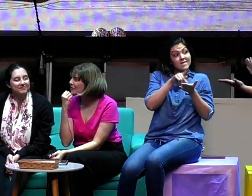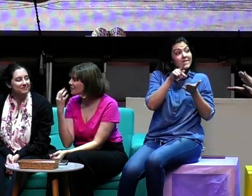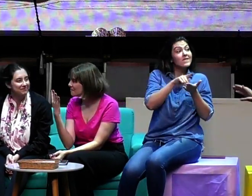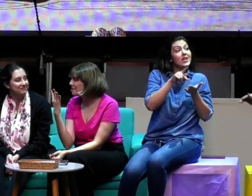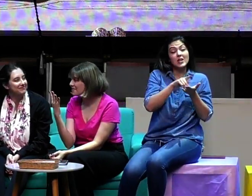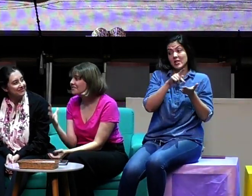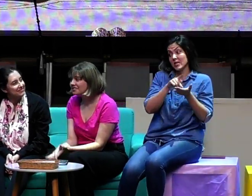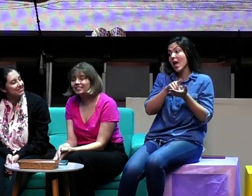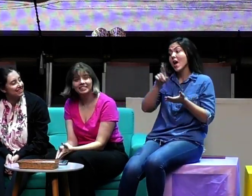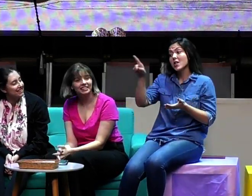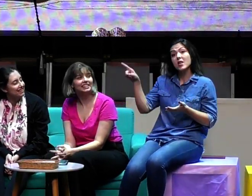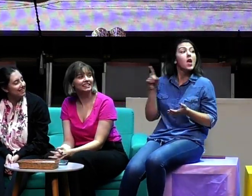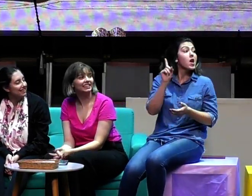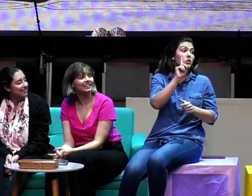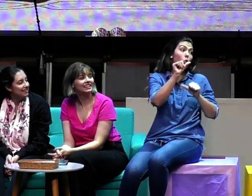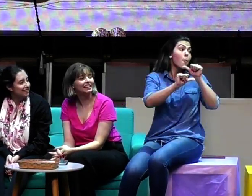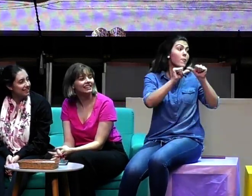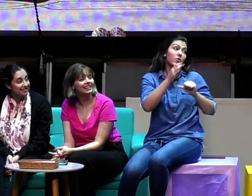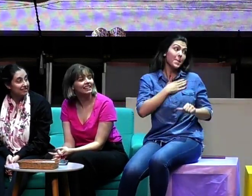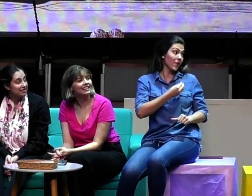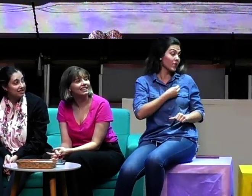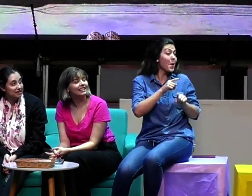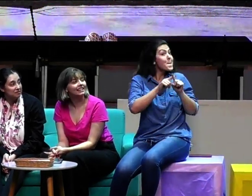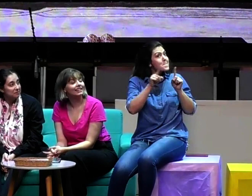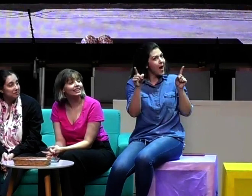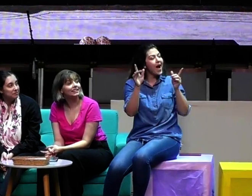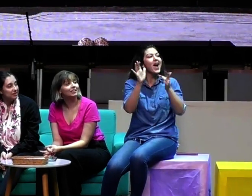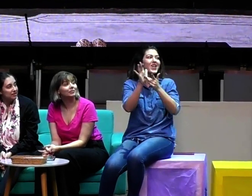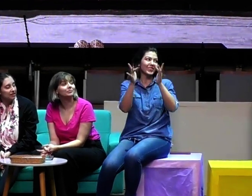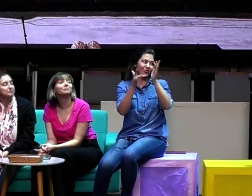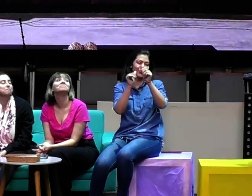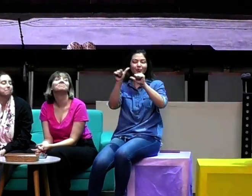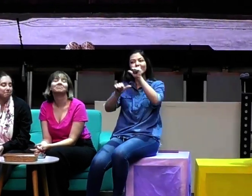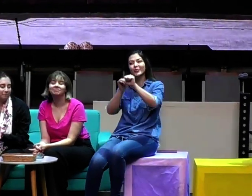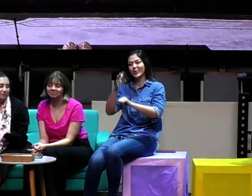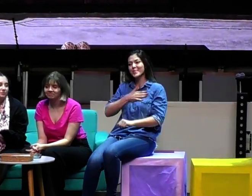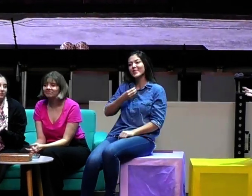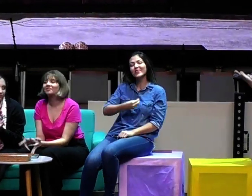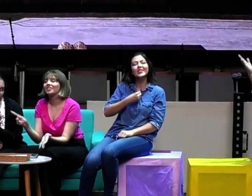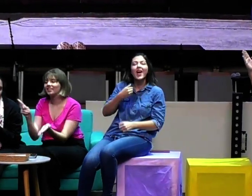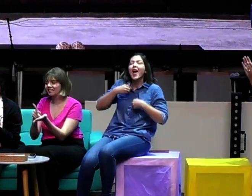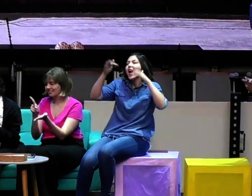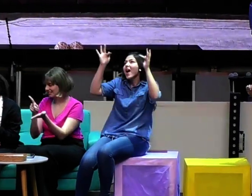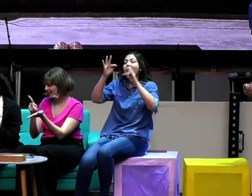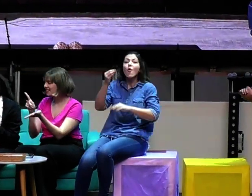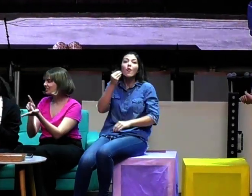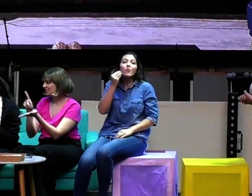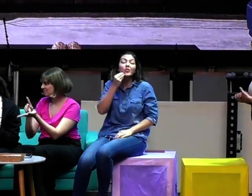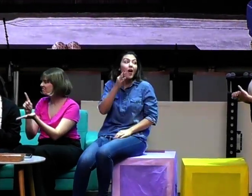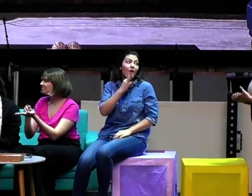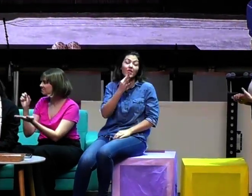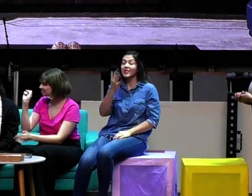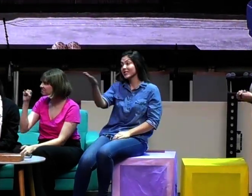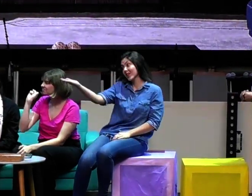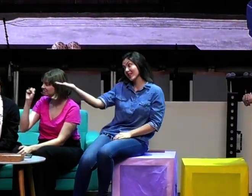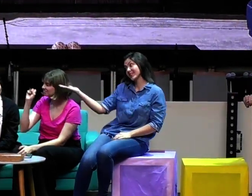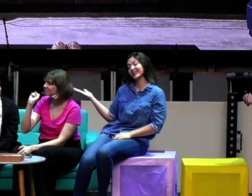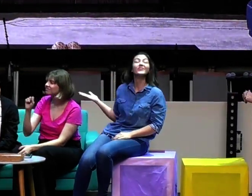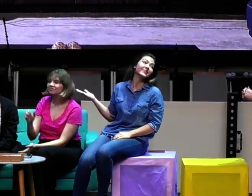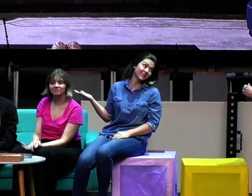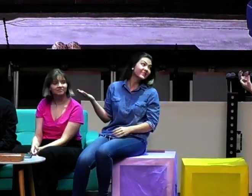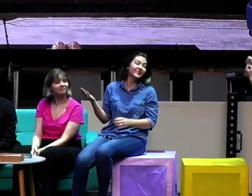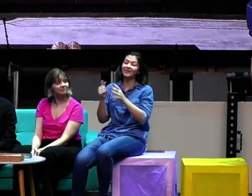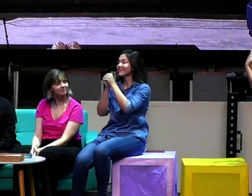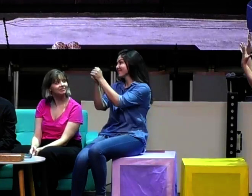eu agradeço. É verdade. Eles não mudaram a minha vida, mãe. Mas Jesus sim. Ele sim transformou a minha vida. Jesus, e estou feliz